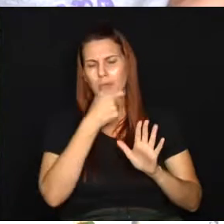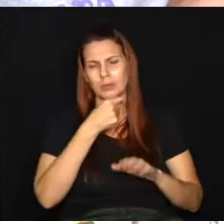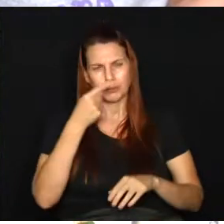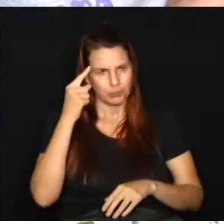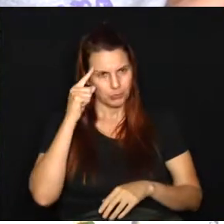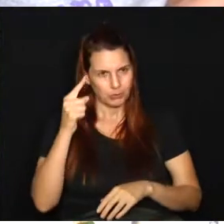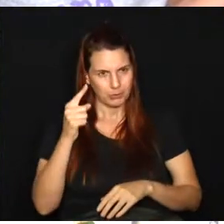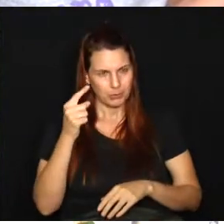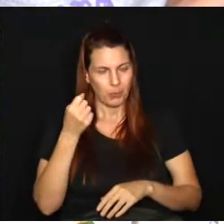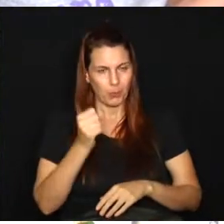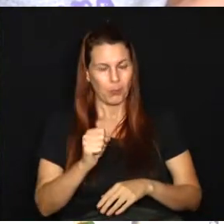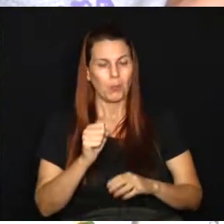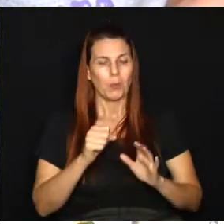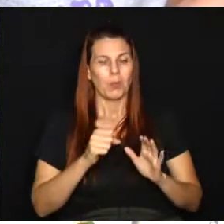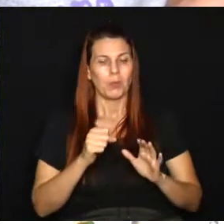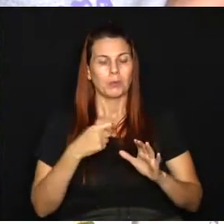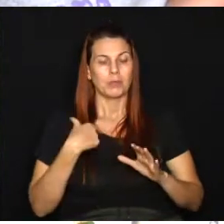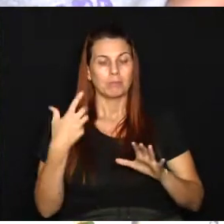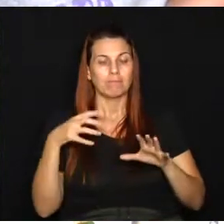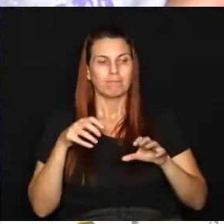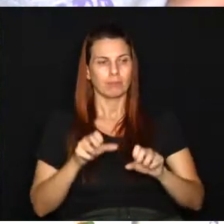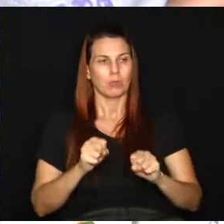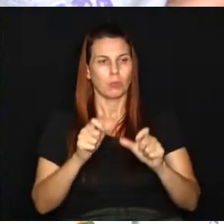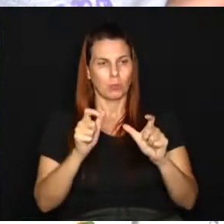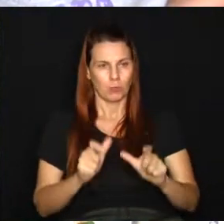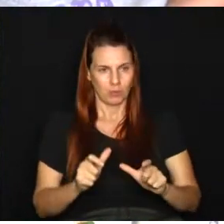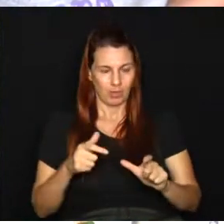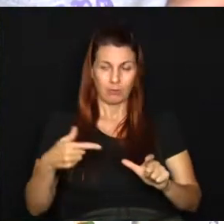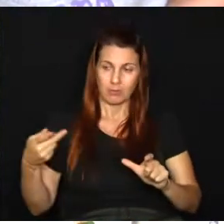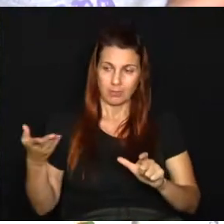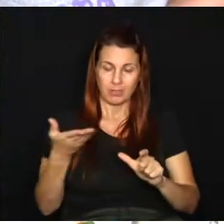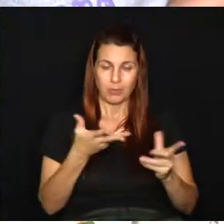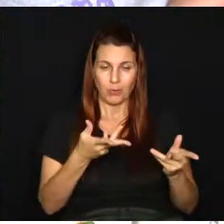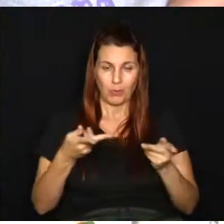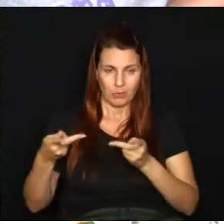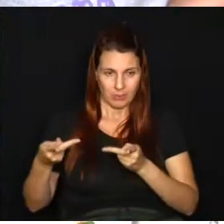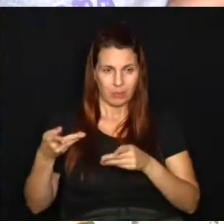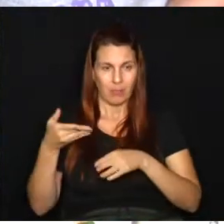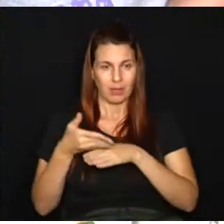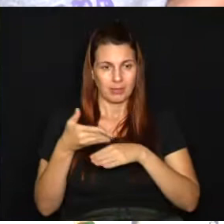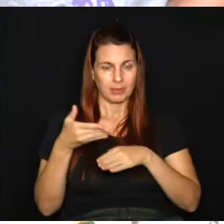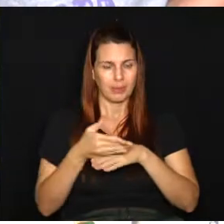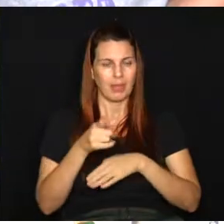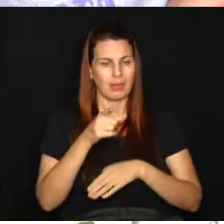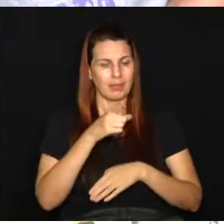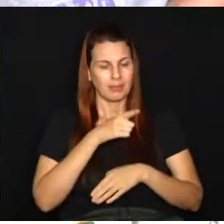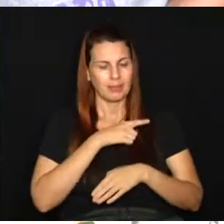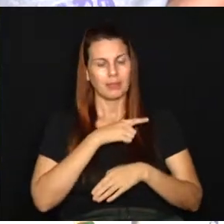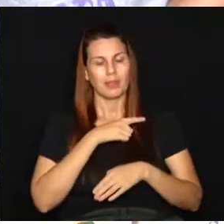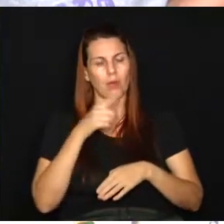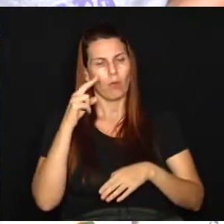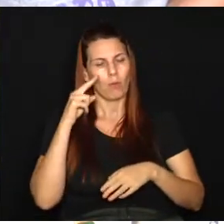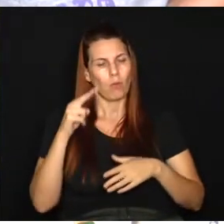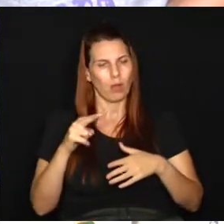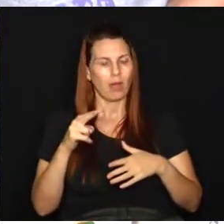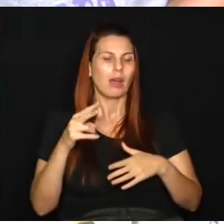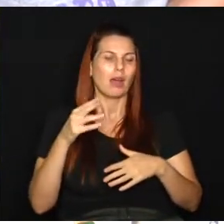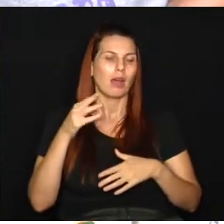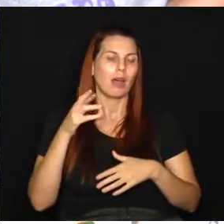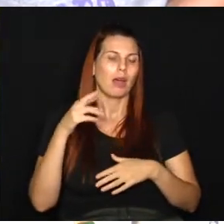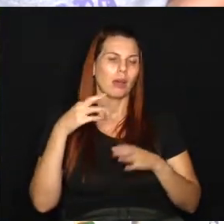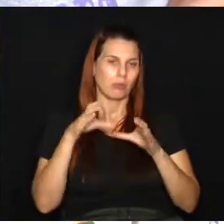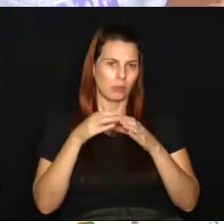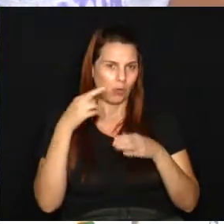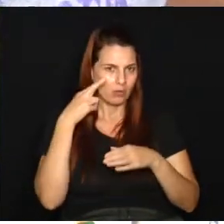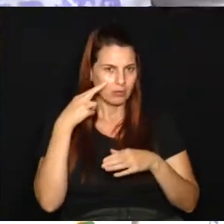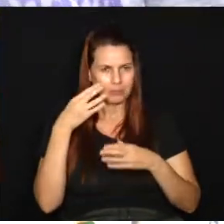ato, ocupando da melhor forma possível. Então, está todo mundo convidado, está tudo lá nas páginas do Rosa Lilás. E é isso, muito